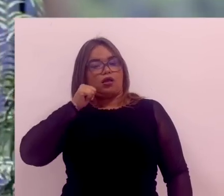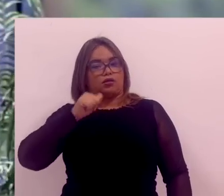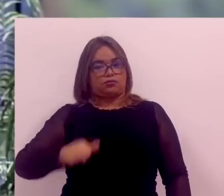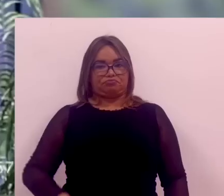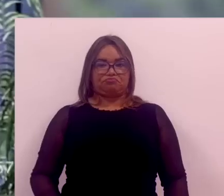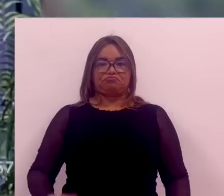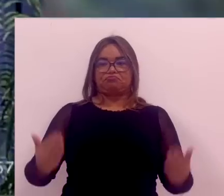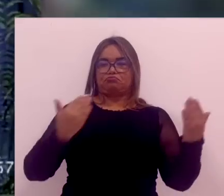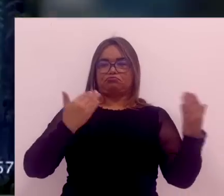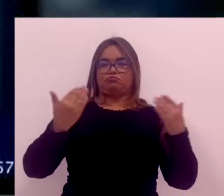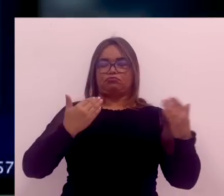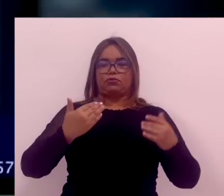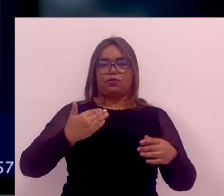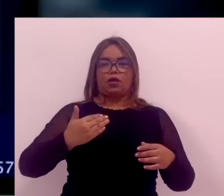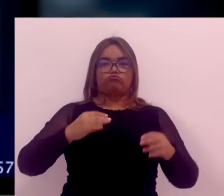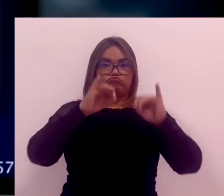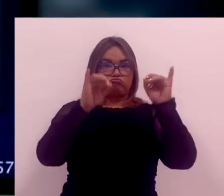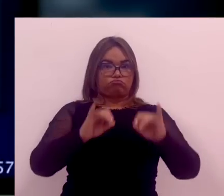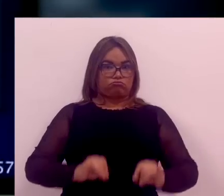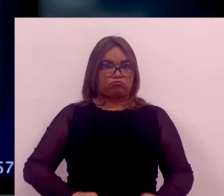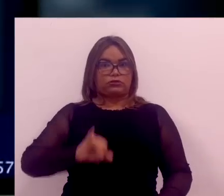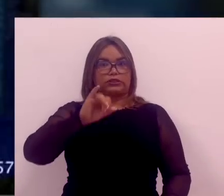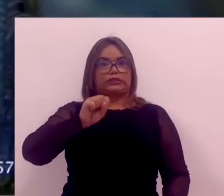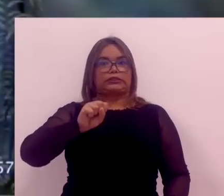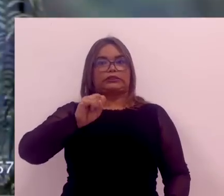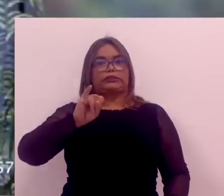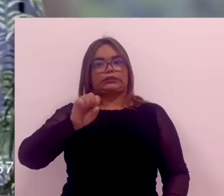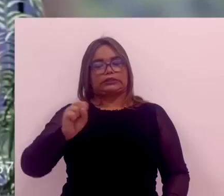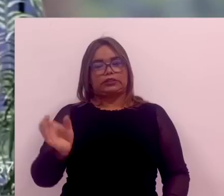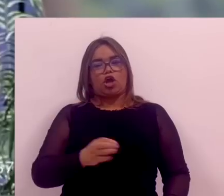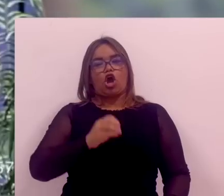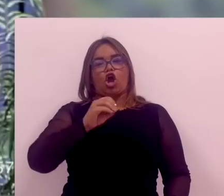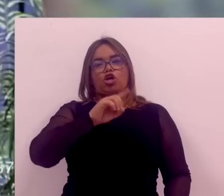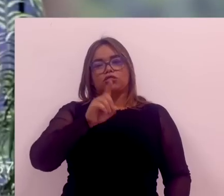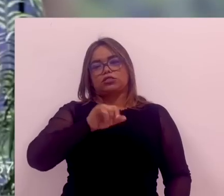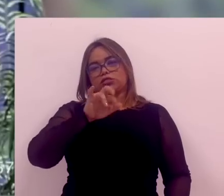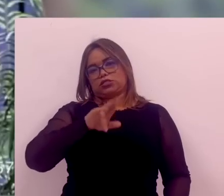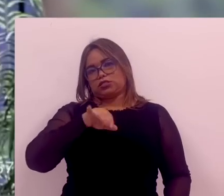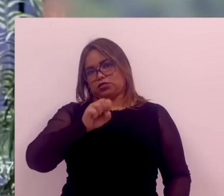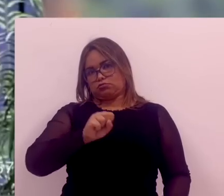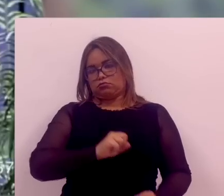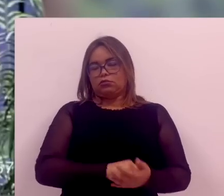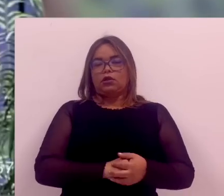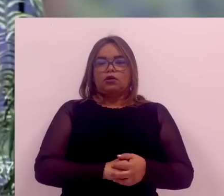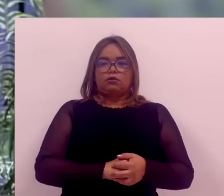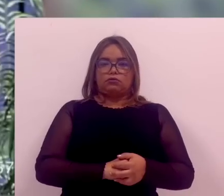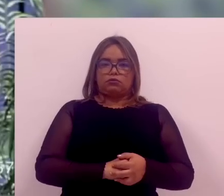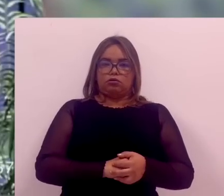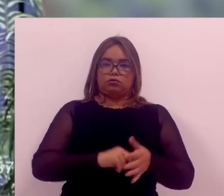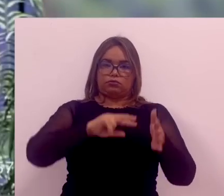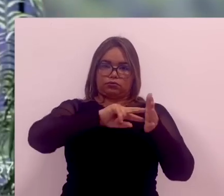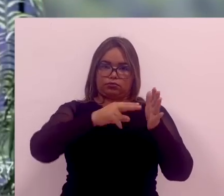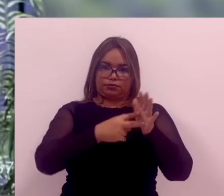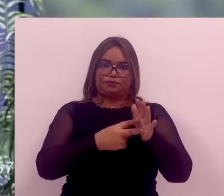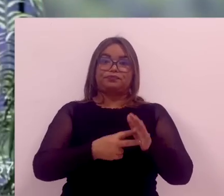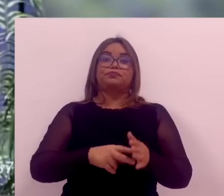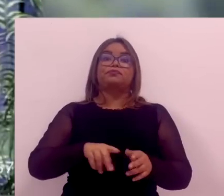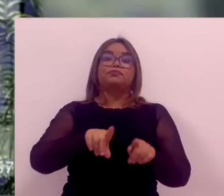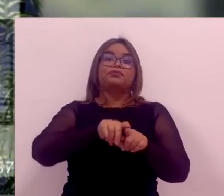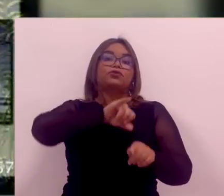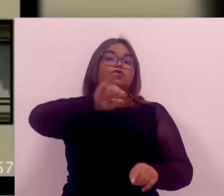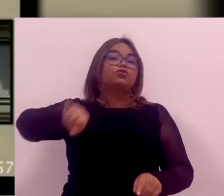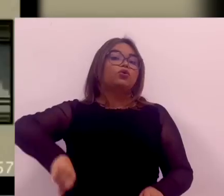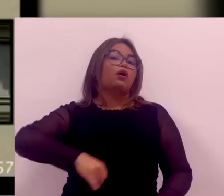você tem Ísis e Osíris. É daí que ele vem. Então é isso que significa no dólar. Não significa outra